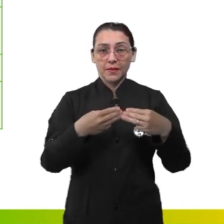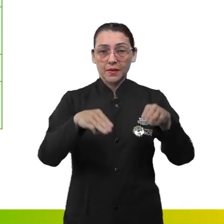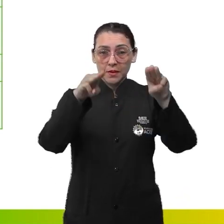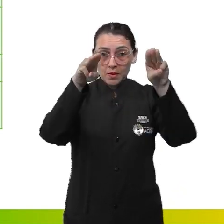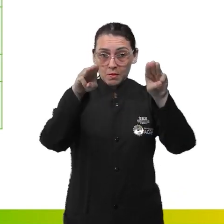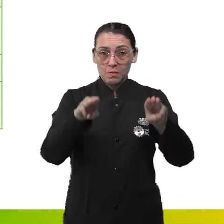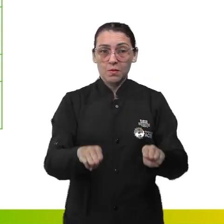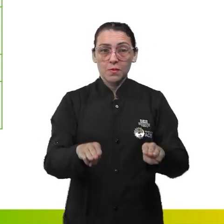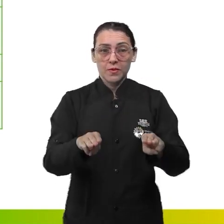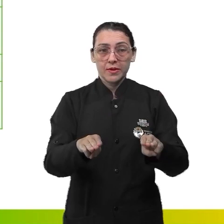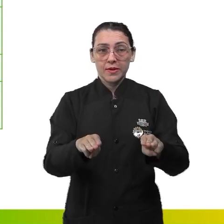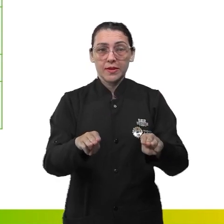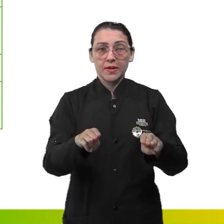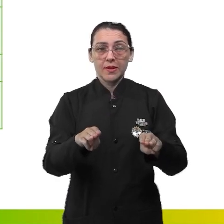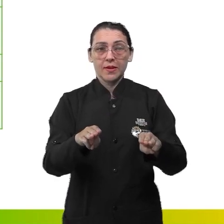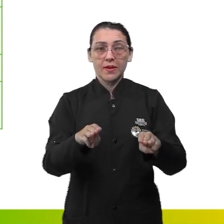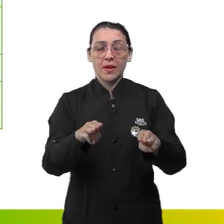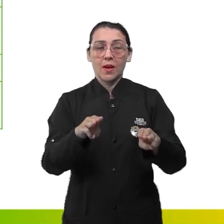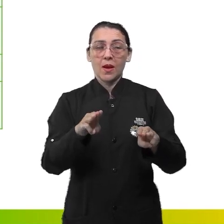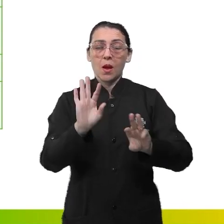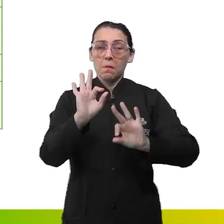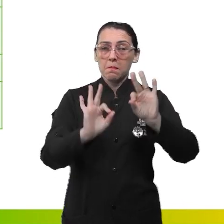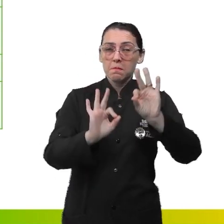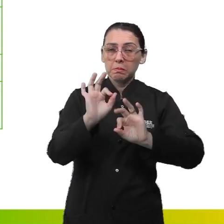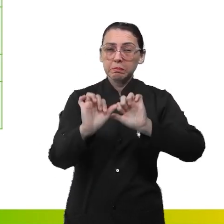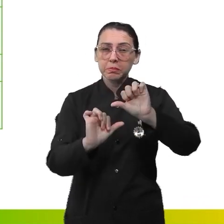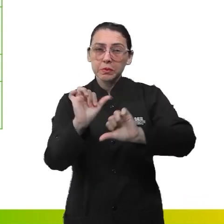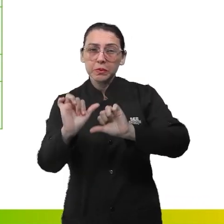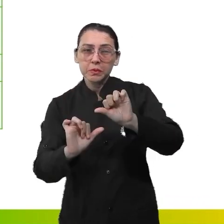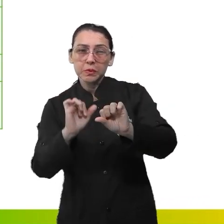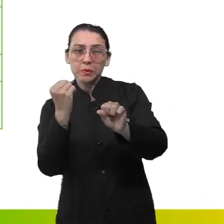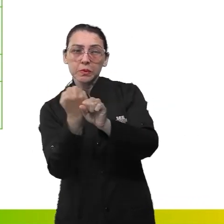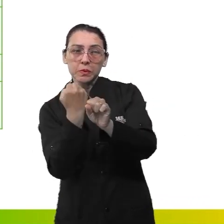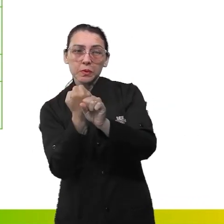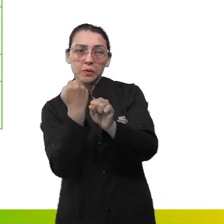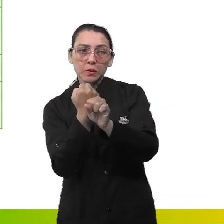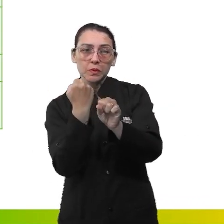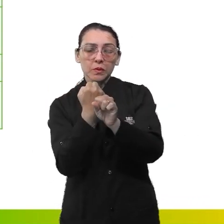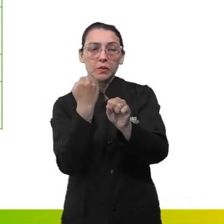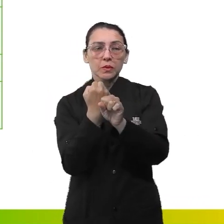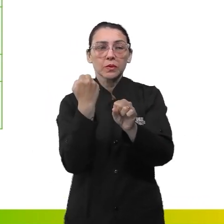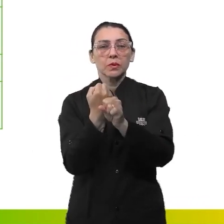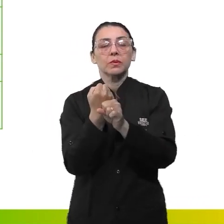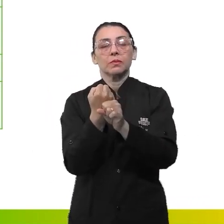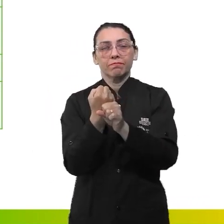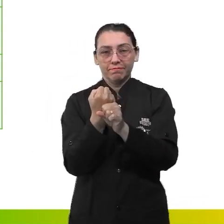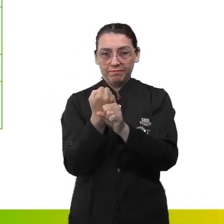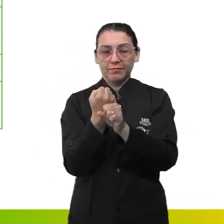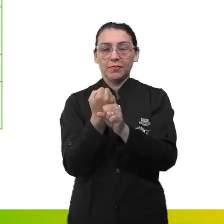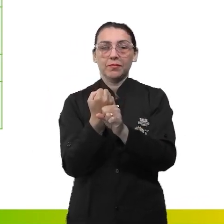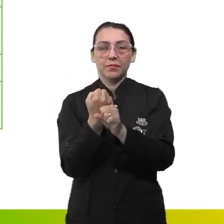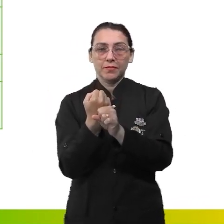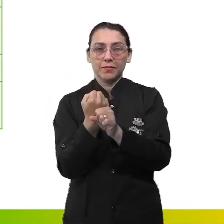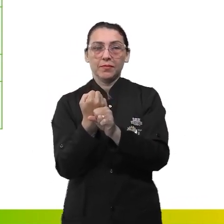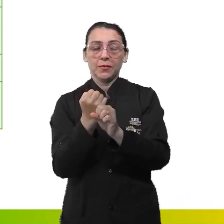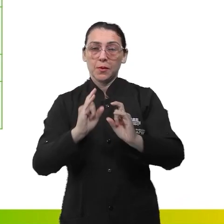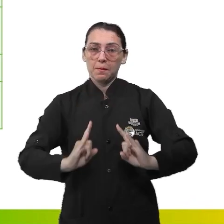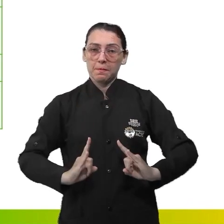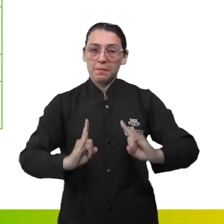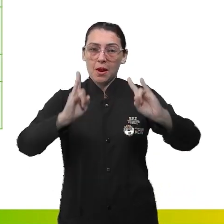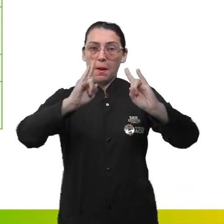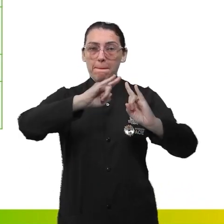cultura material, nós temos os museus, as restaurações, os tombamentos de prédios,